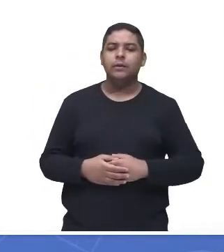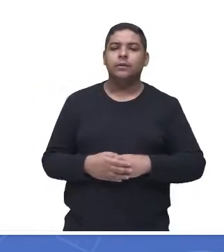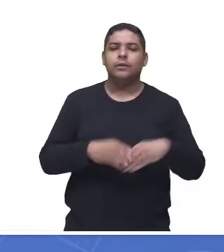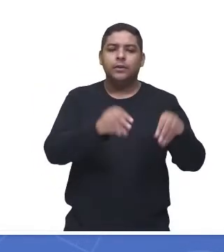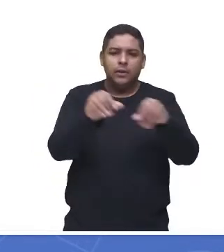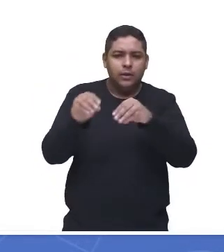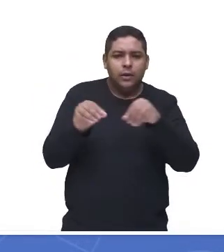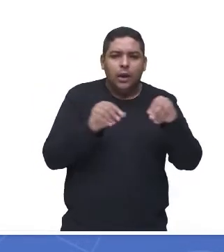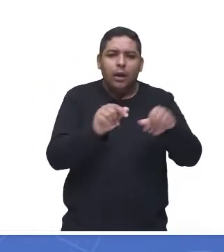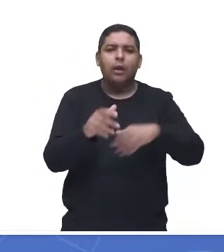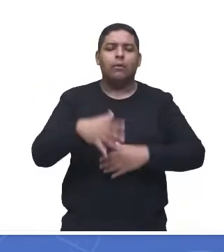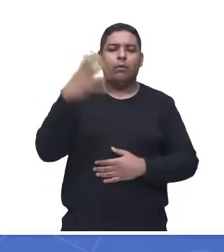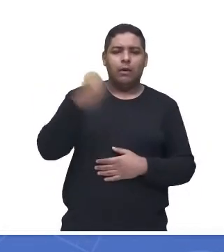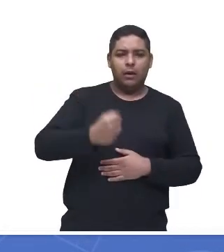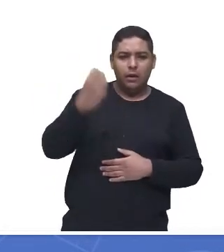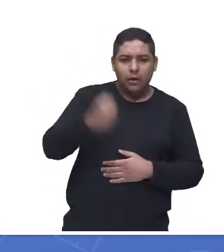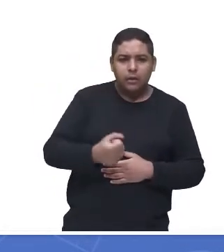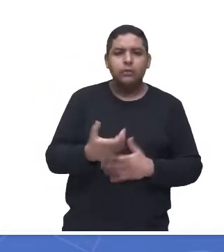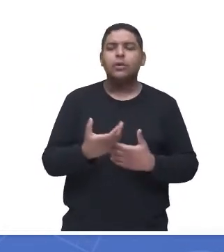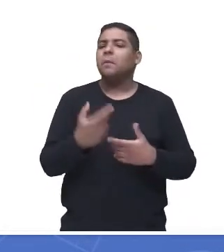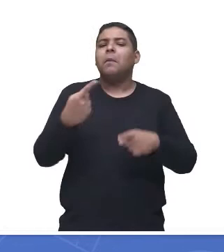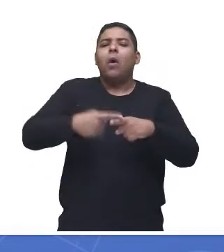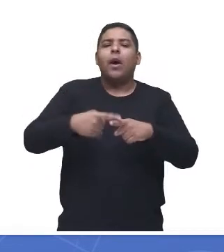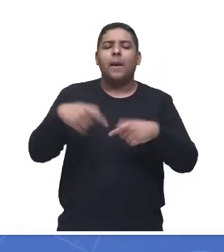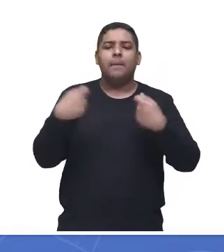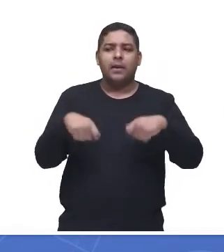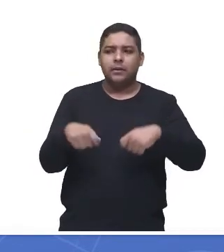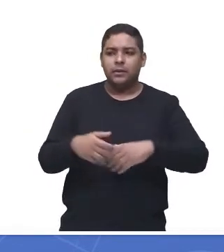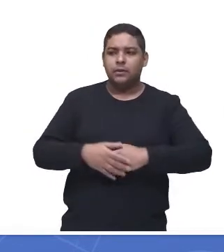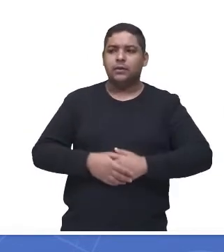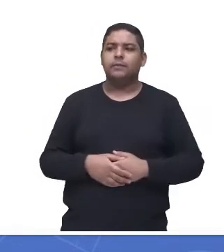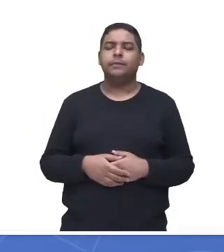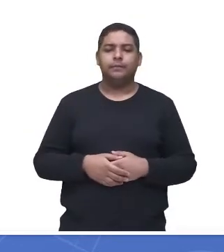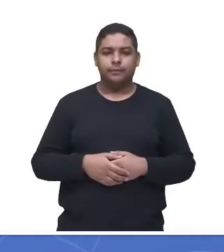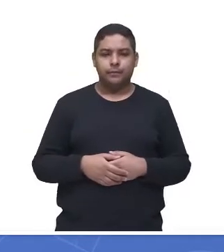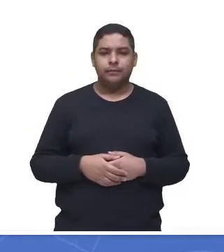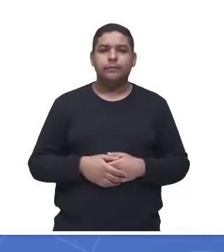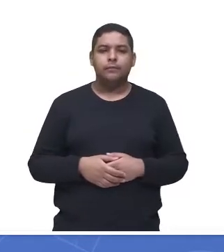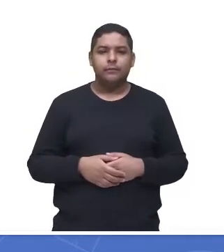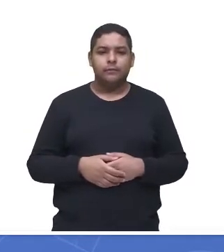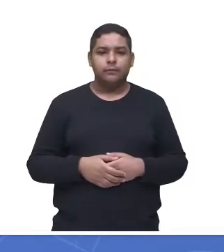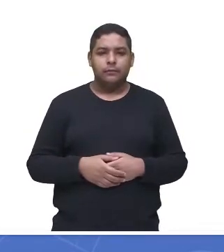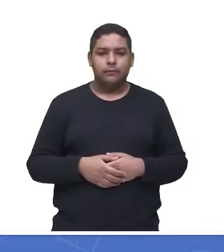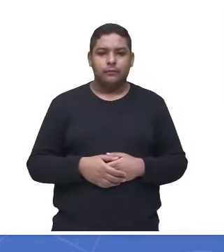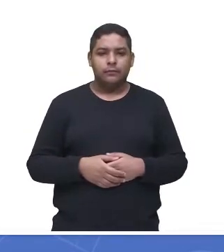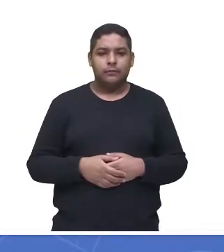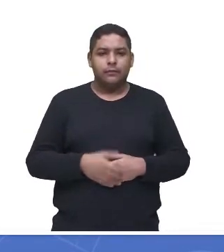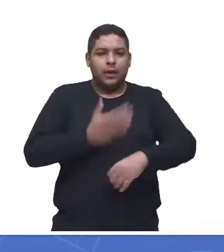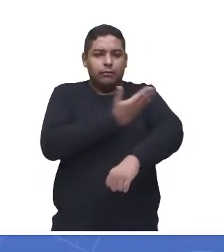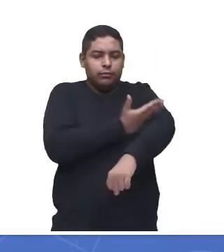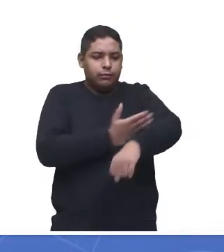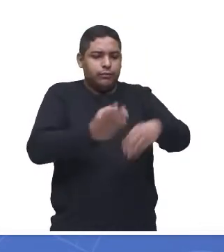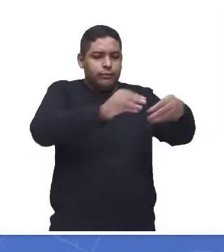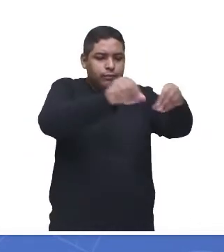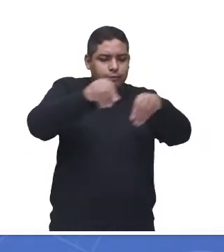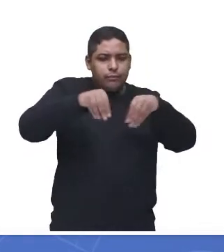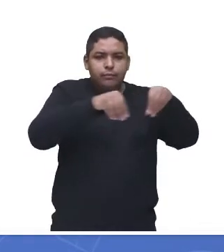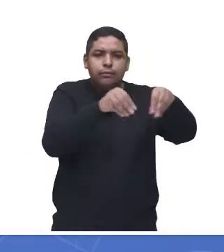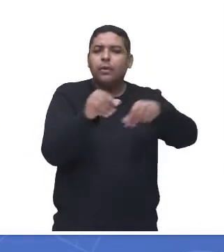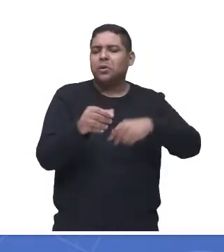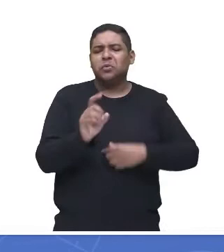preocupado ainda com essa homogeneidade, né, ou heterogeneidade, com linguagem técnica da ciência para fazer um bolo. Você só vai fazer o